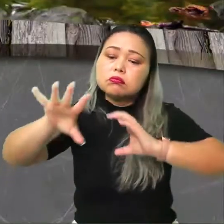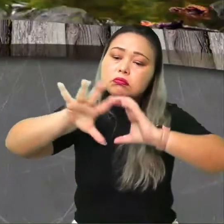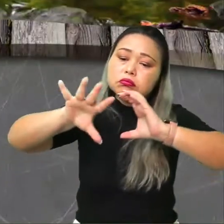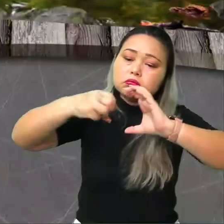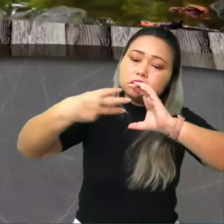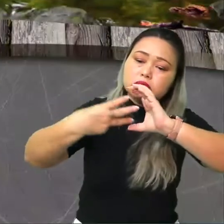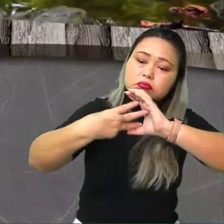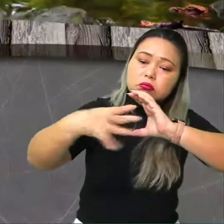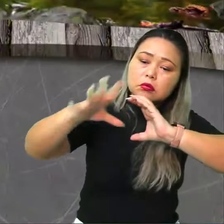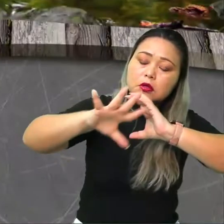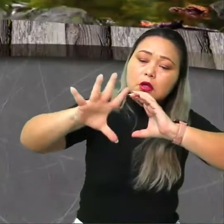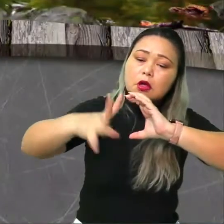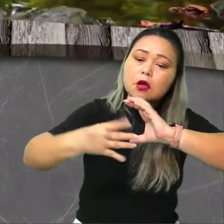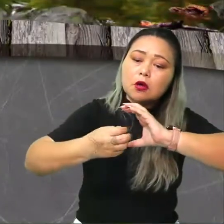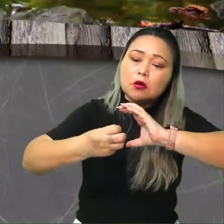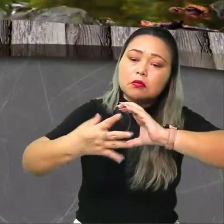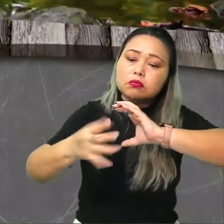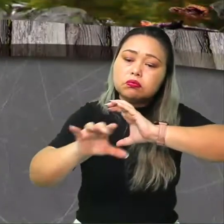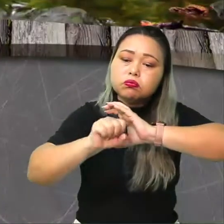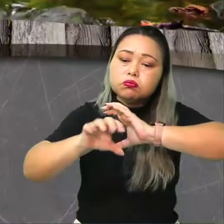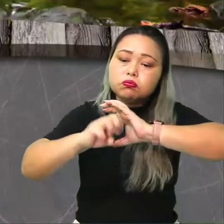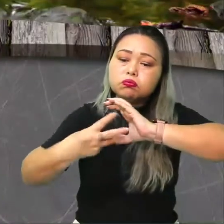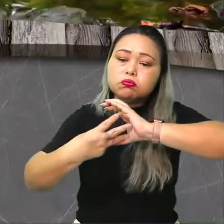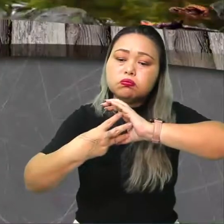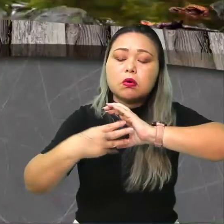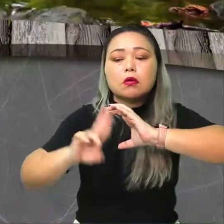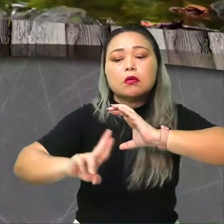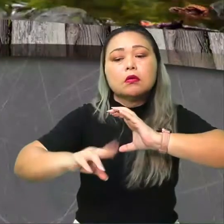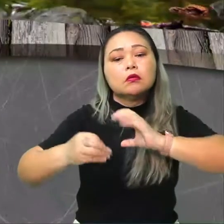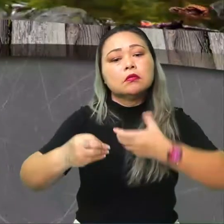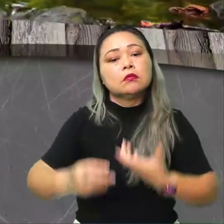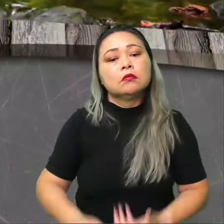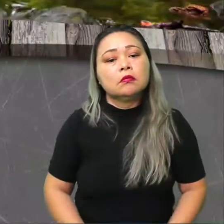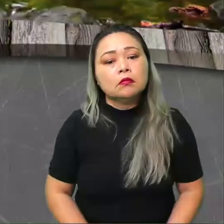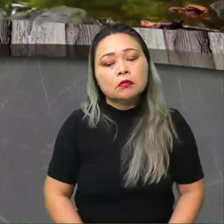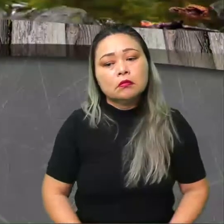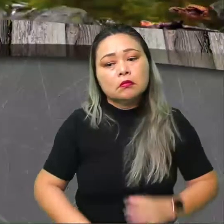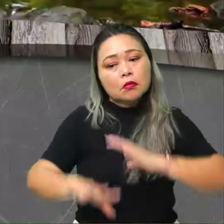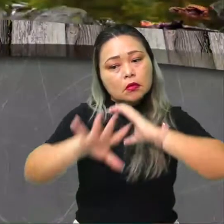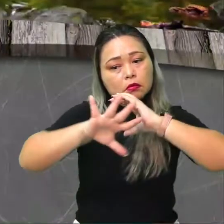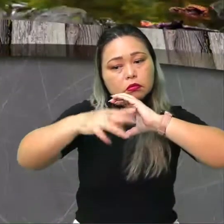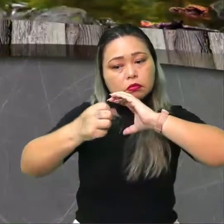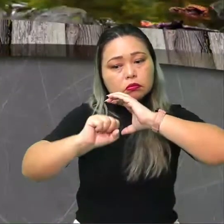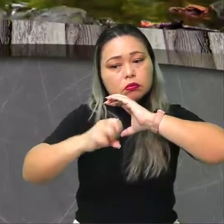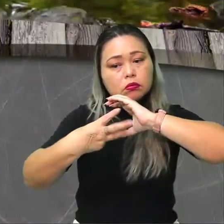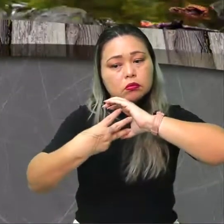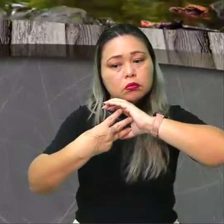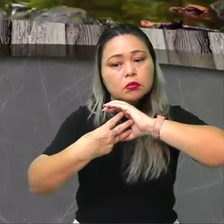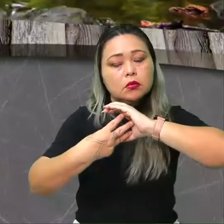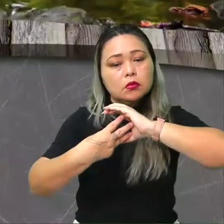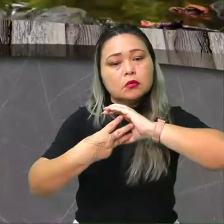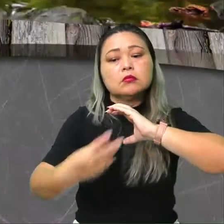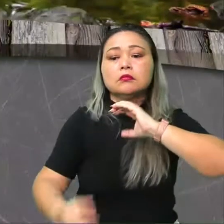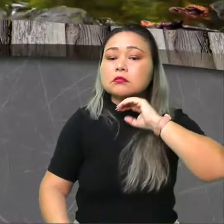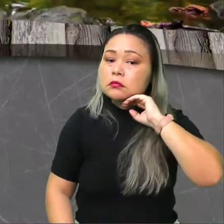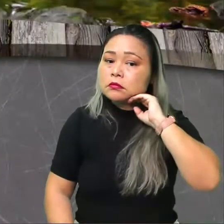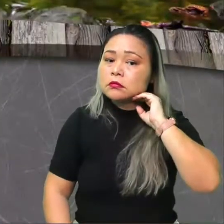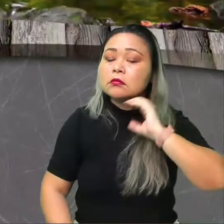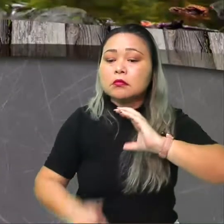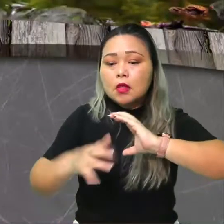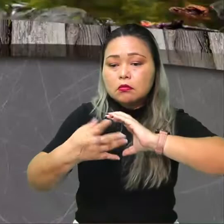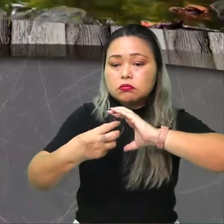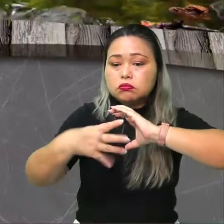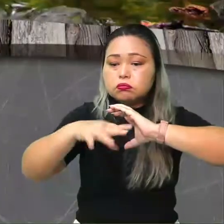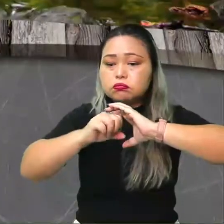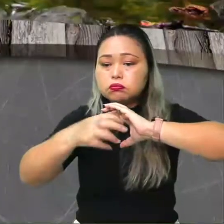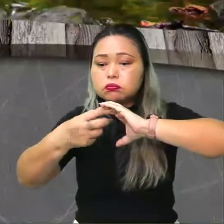oxigênio disponibilizado pelo processo fotossintético e vão realizar a via respiratória celular, que é